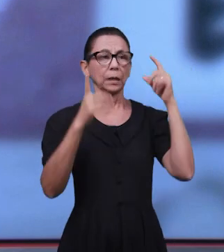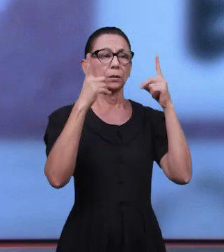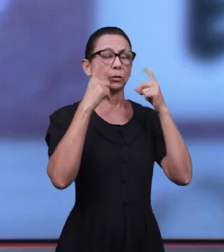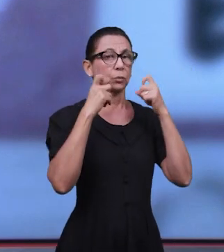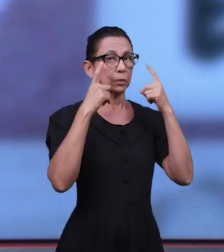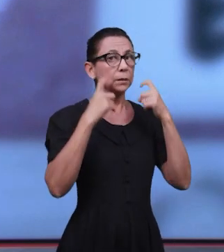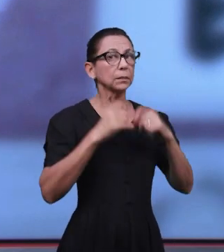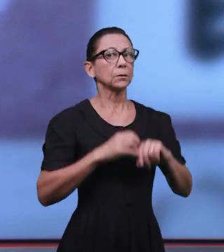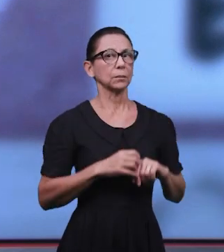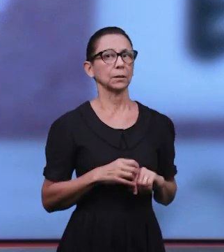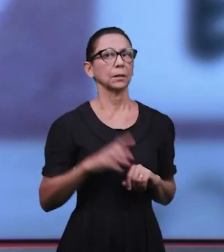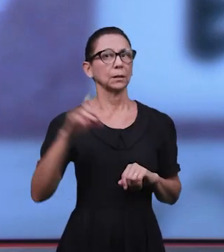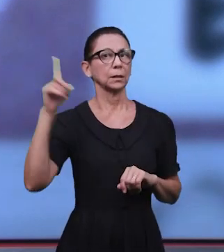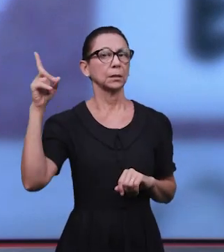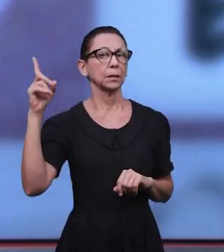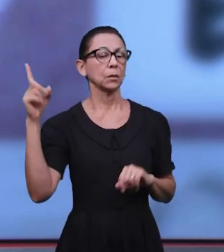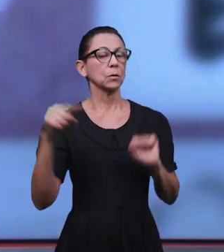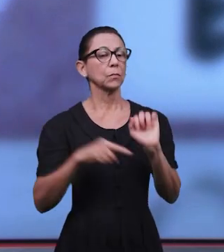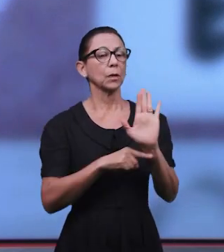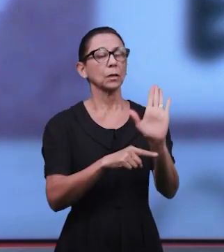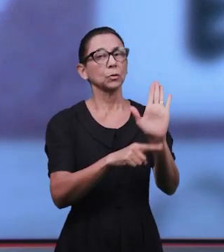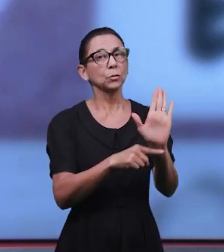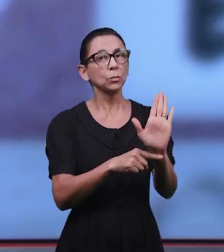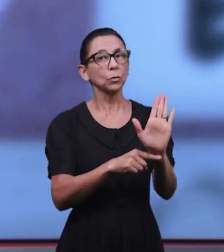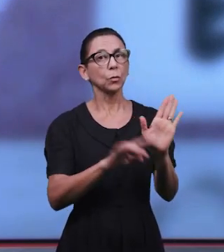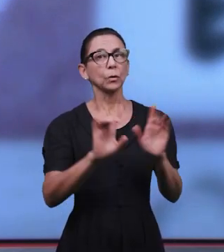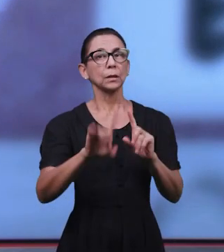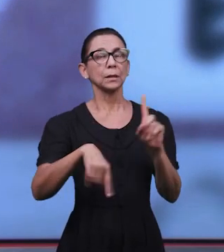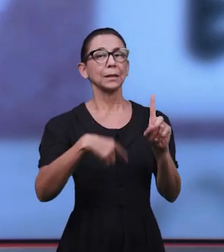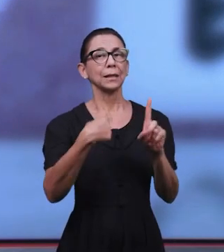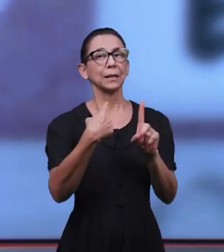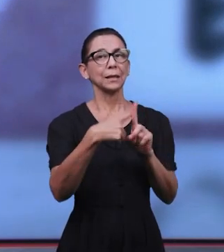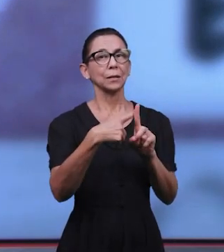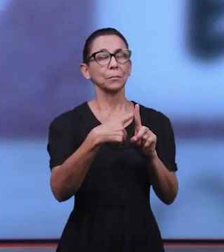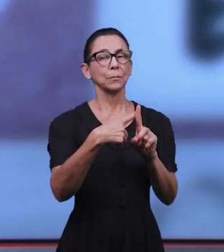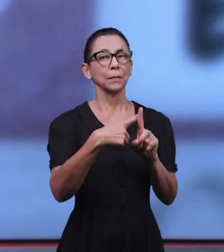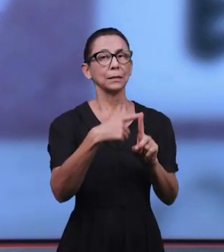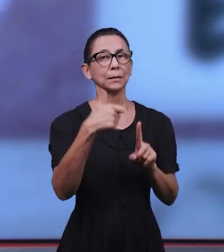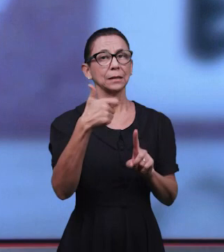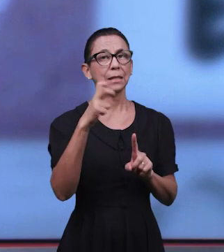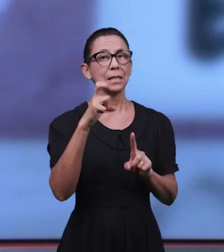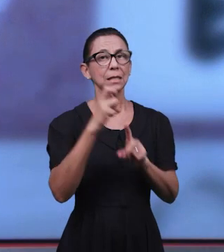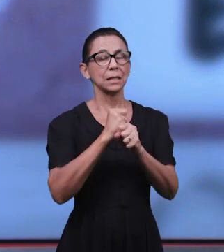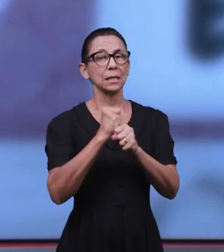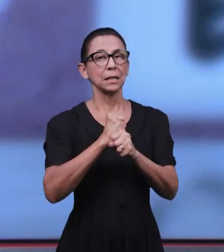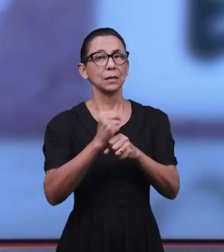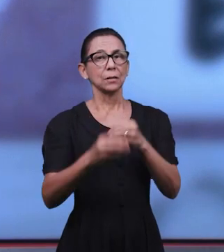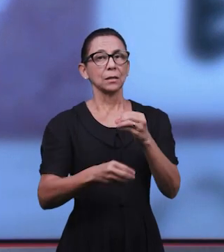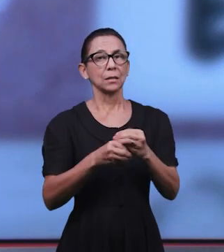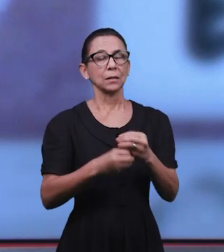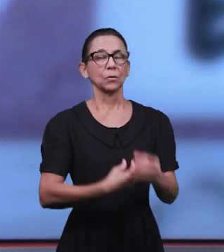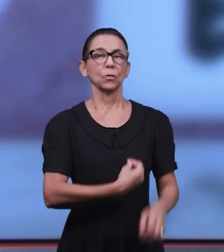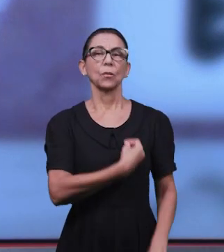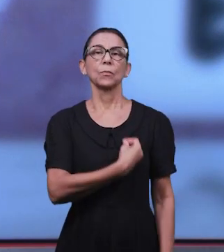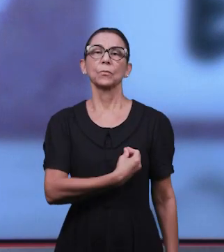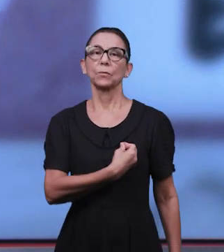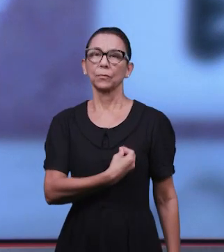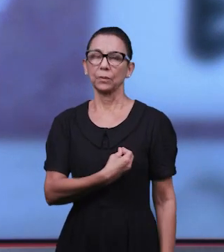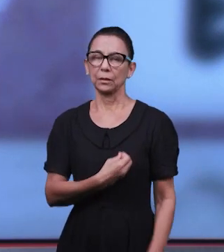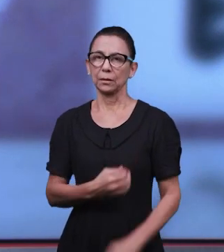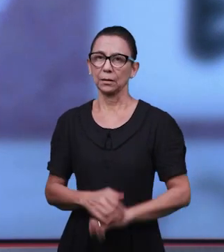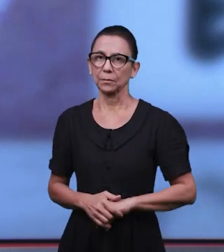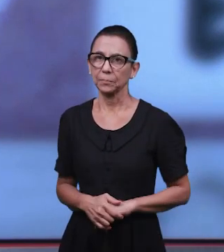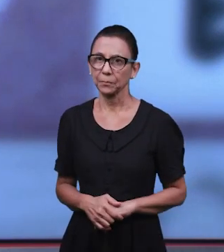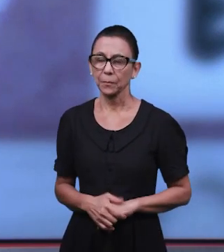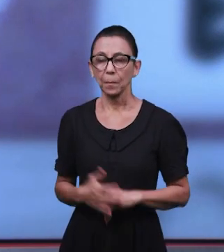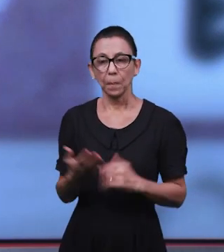acolheu a oração de Ezequias e concedeu mais 15 anos de vida. Assim como as crianças precisam aprender sobre o